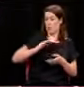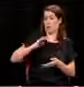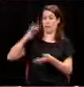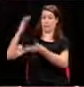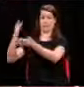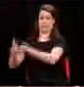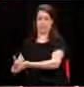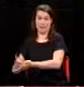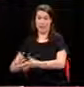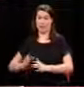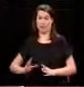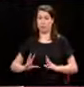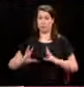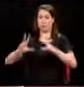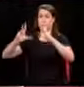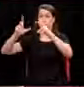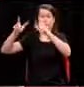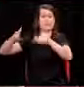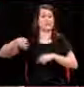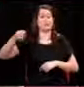nossas expectativas.